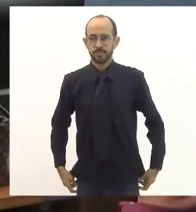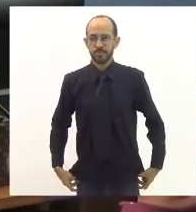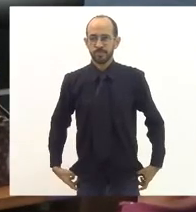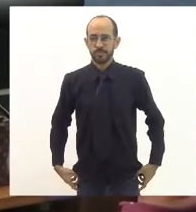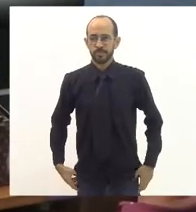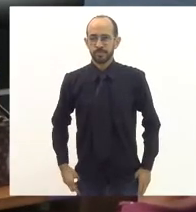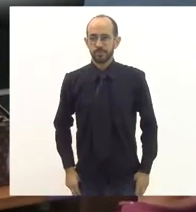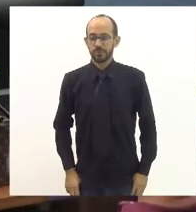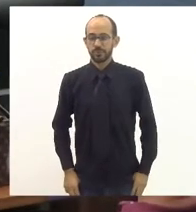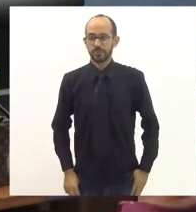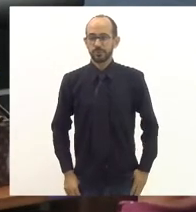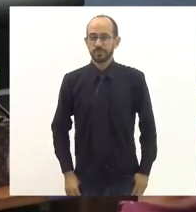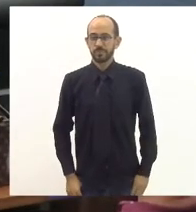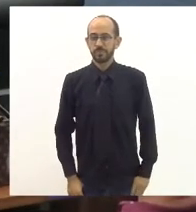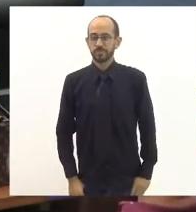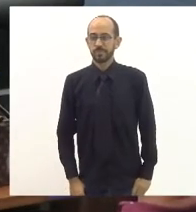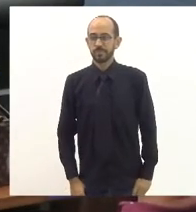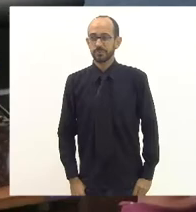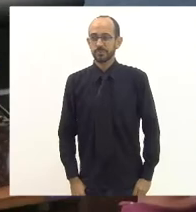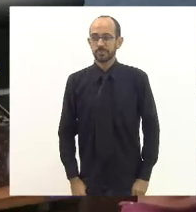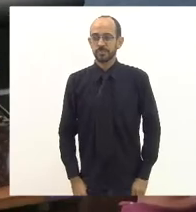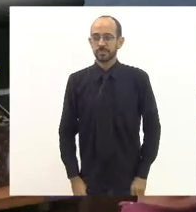O que está acontecendo com o som aqui?